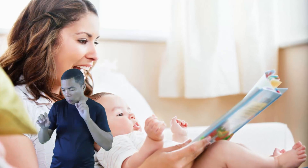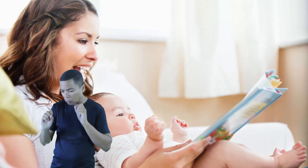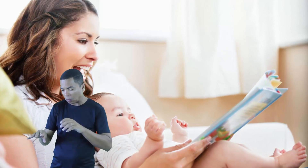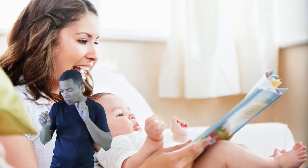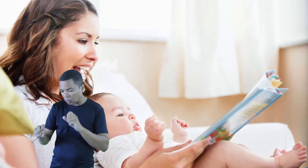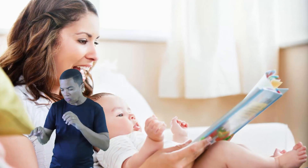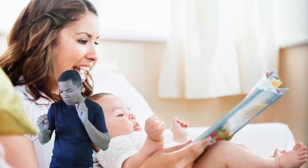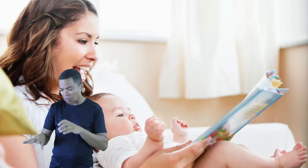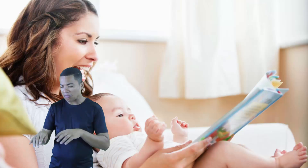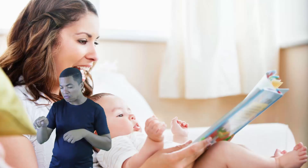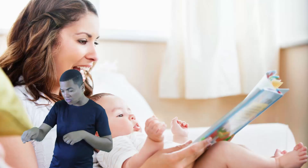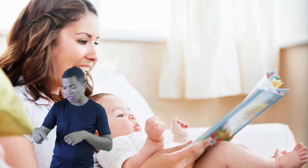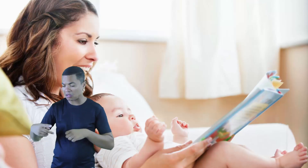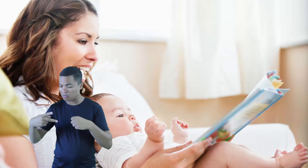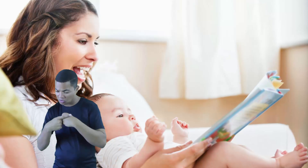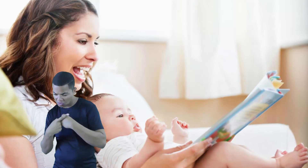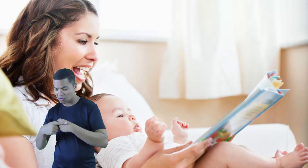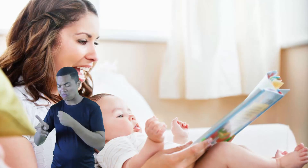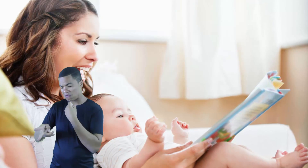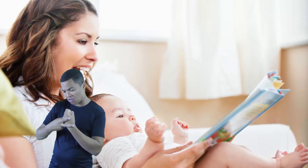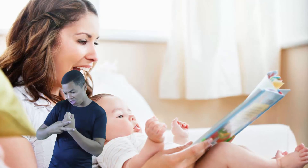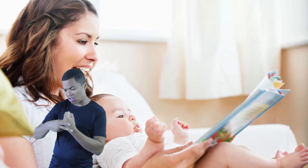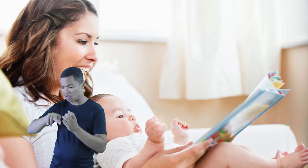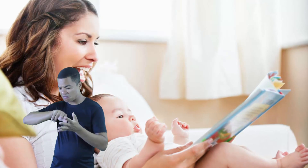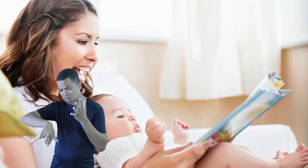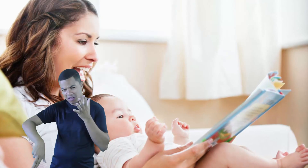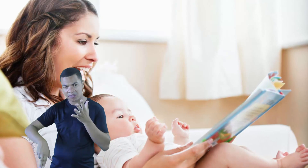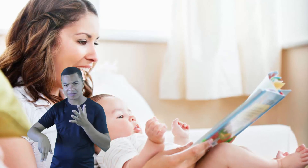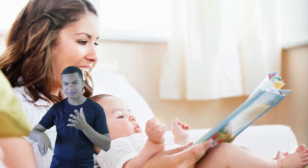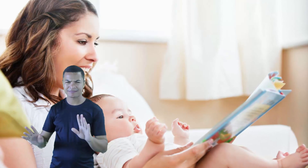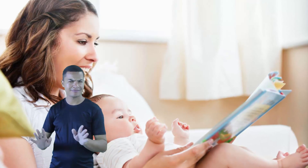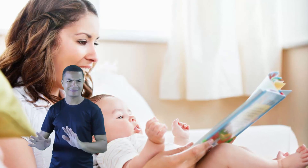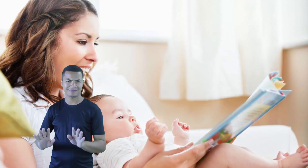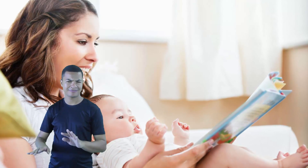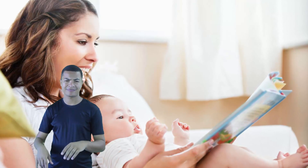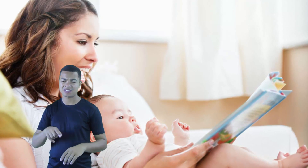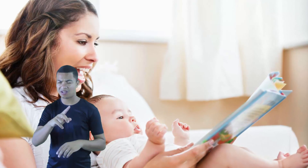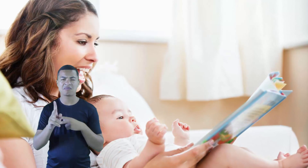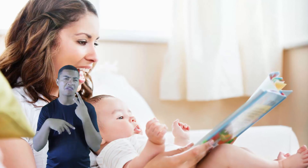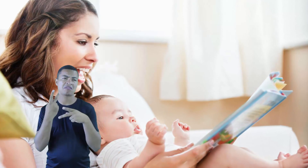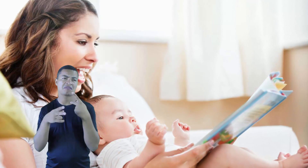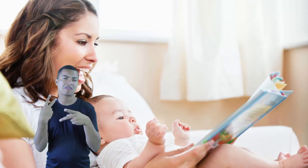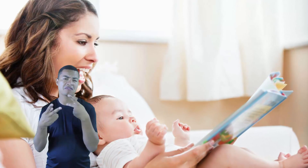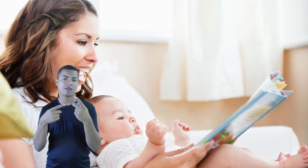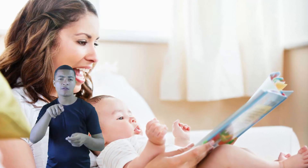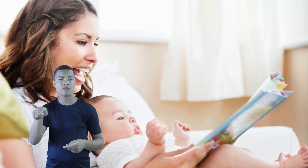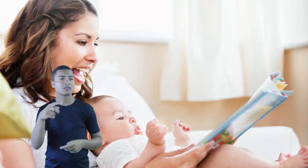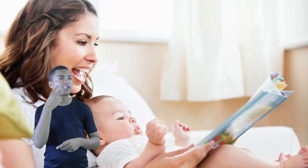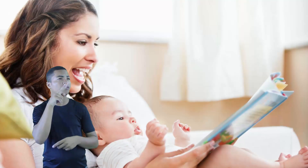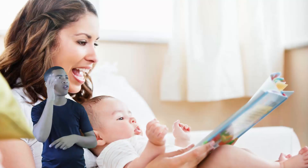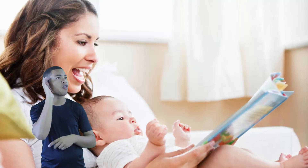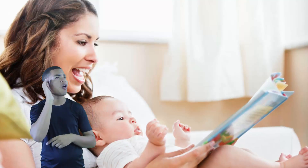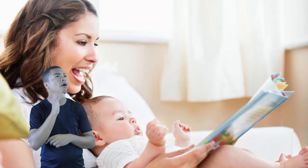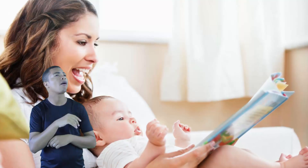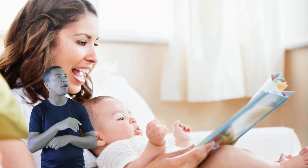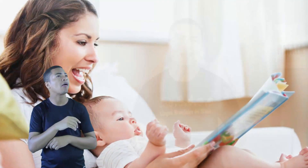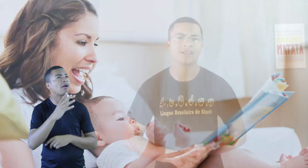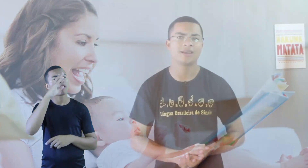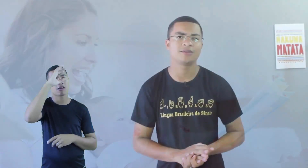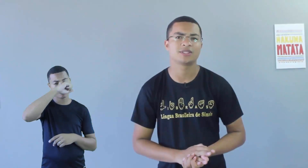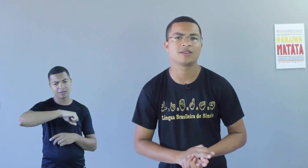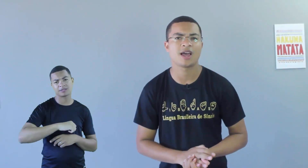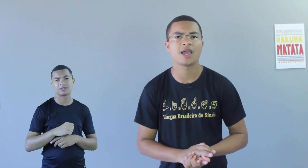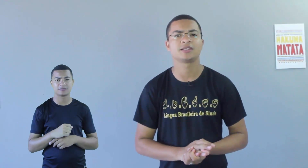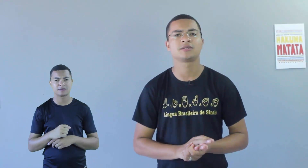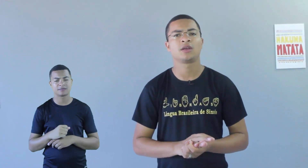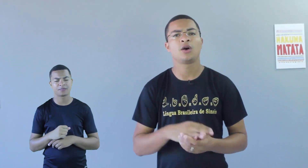ensinando verbo. Ela simplesmente falava muito até a gente poder aprender ali na prática. Não importa ali se você não sabe nada